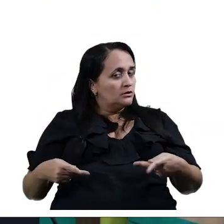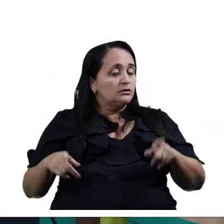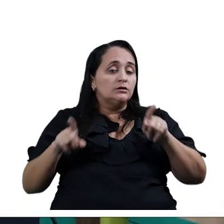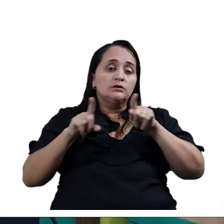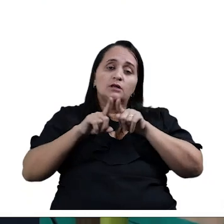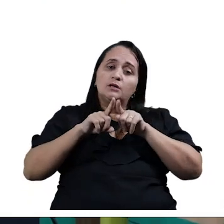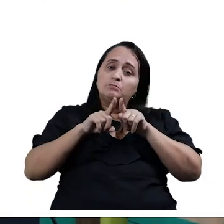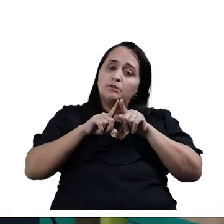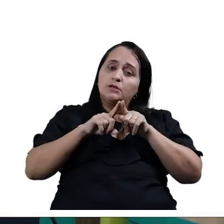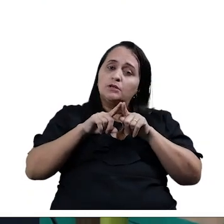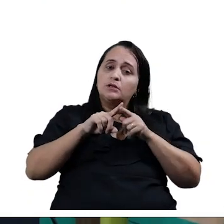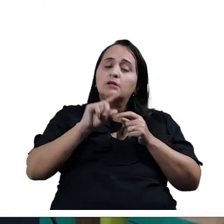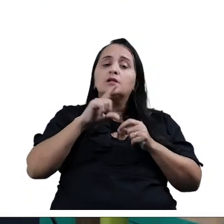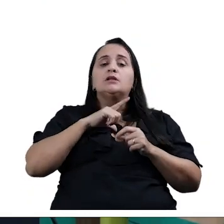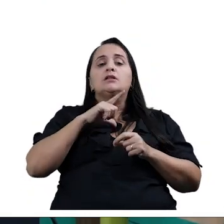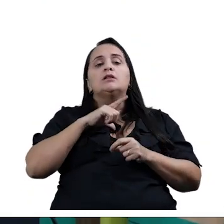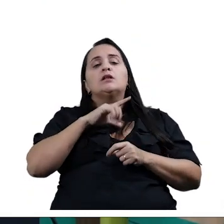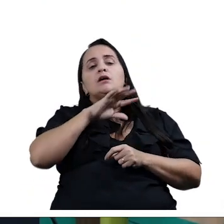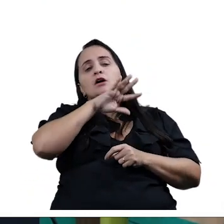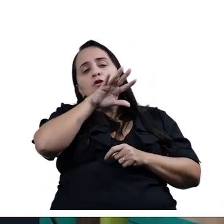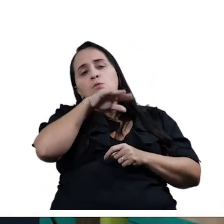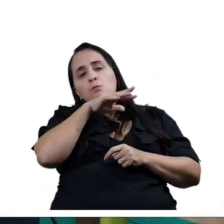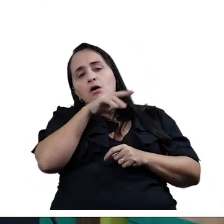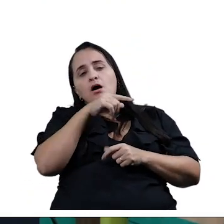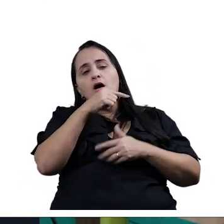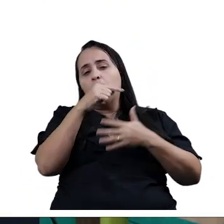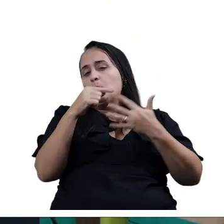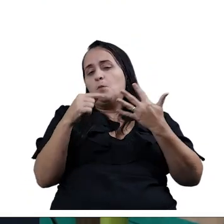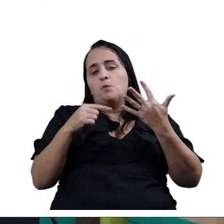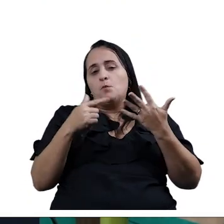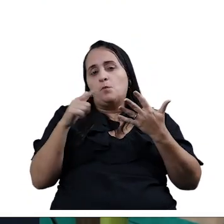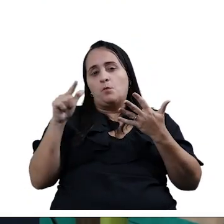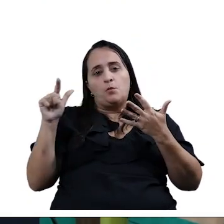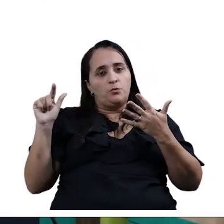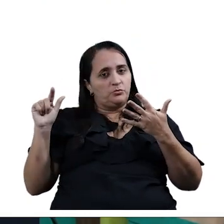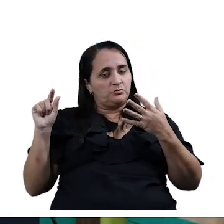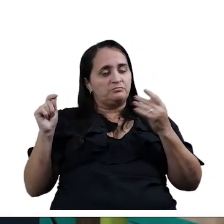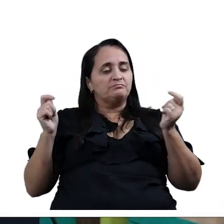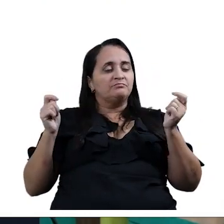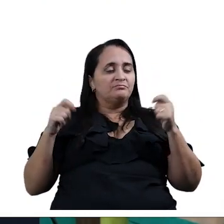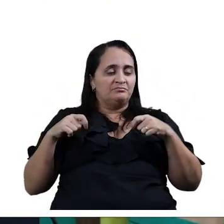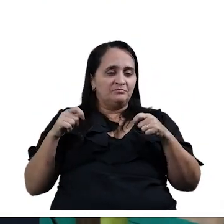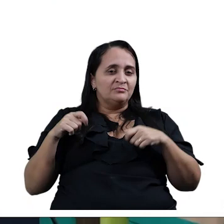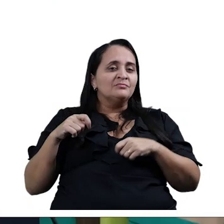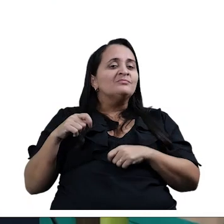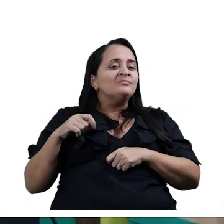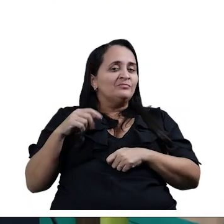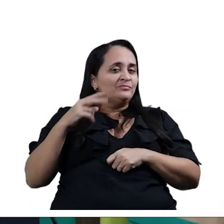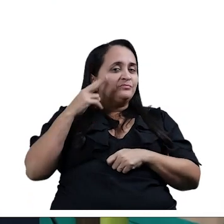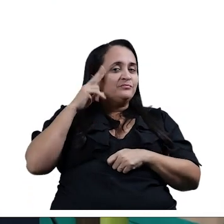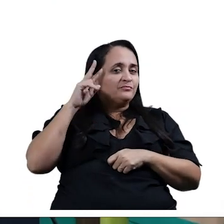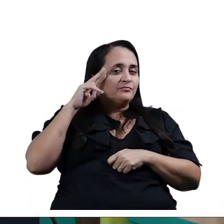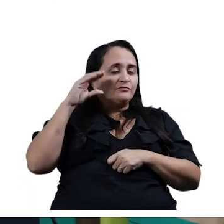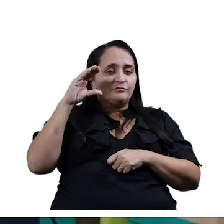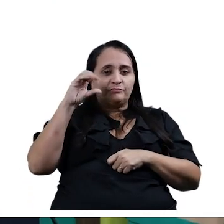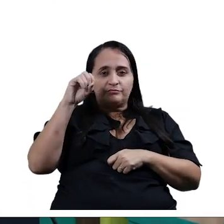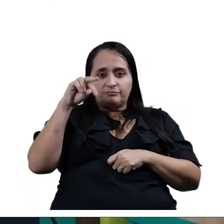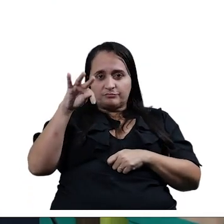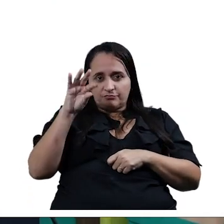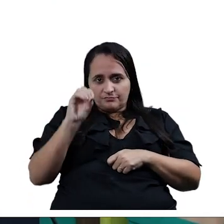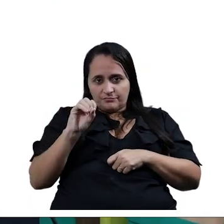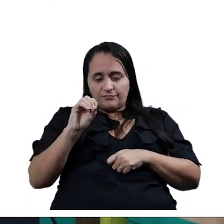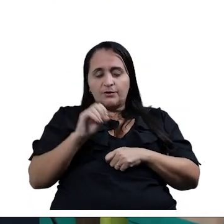ser também uma história que tenha outros tipos de personagem, né? Tudo isso está abarcado no conto, tá bom?